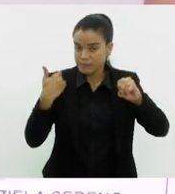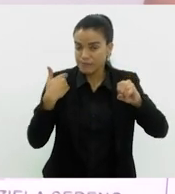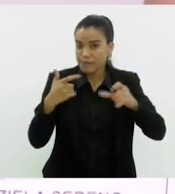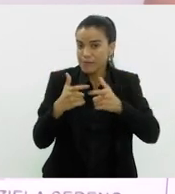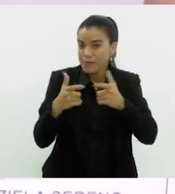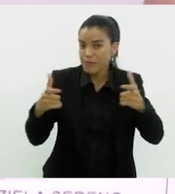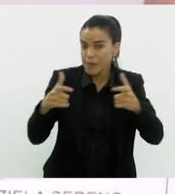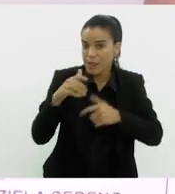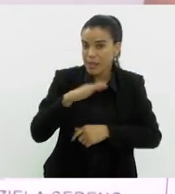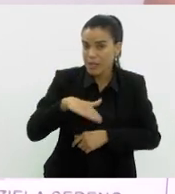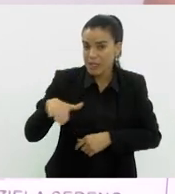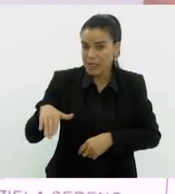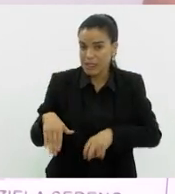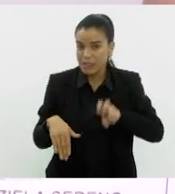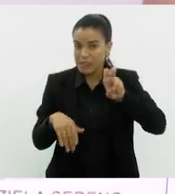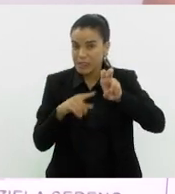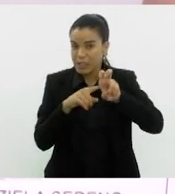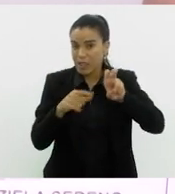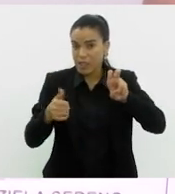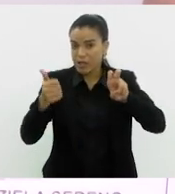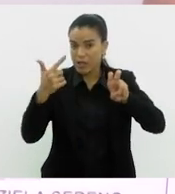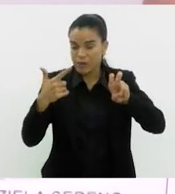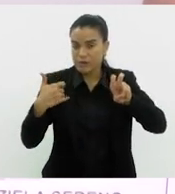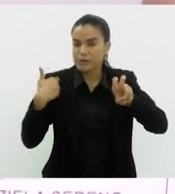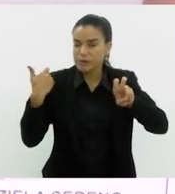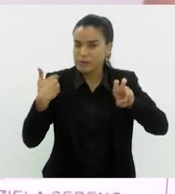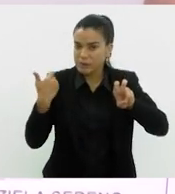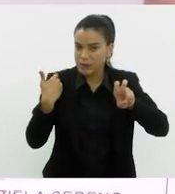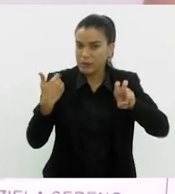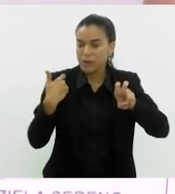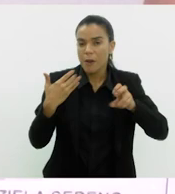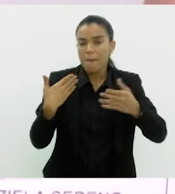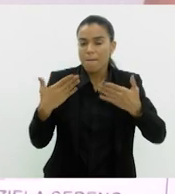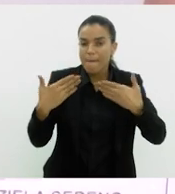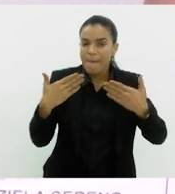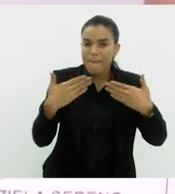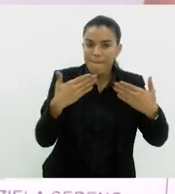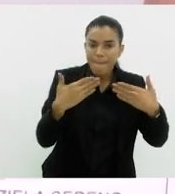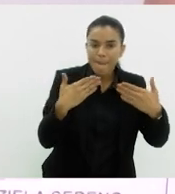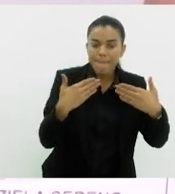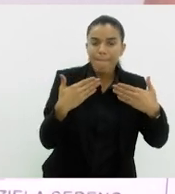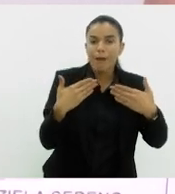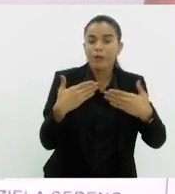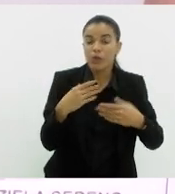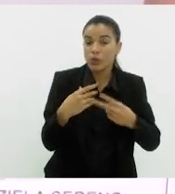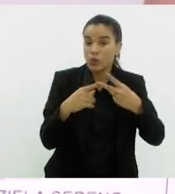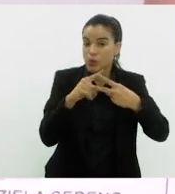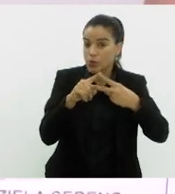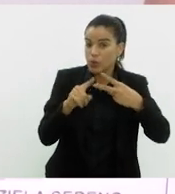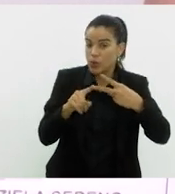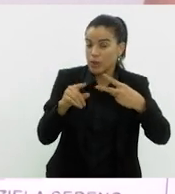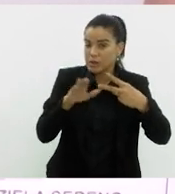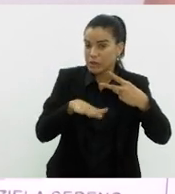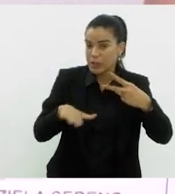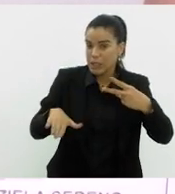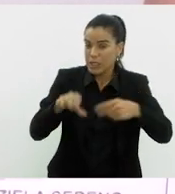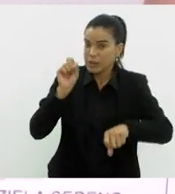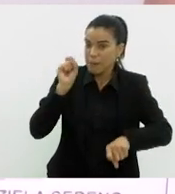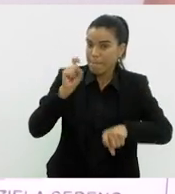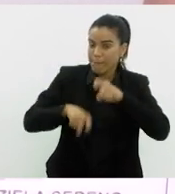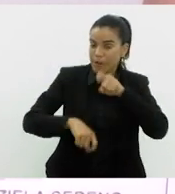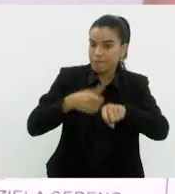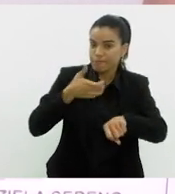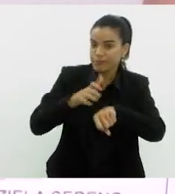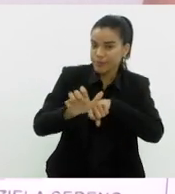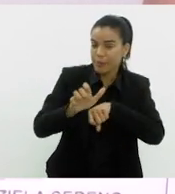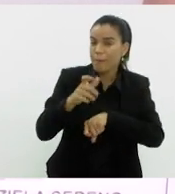atende são crianças de 5 a 12 anos. E, em uma dessas rodas de escuta, a gente detectou 2 crianças que foram abusadas pelo